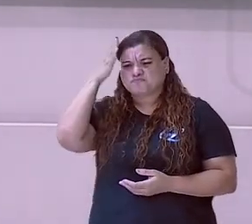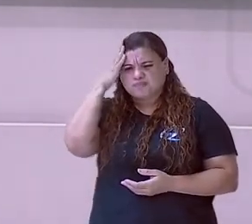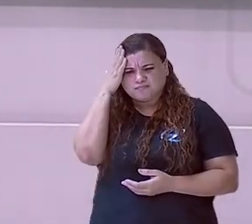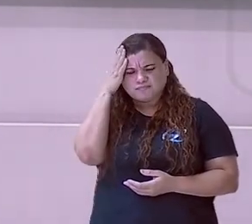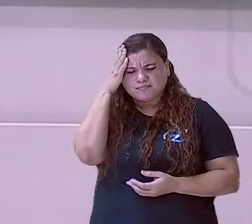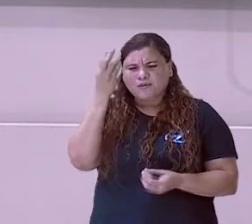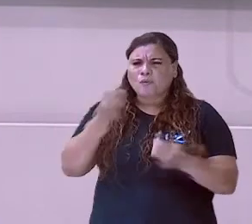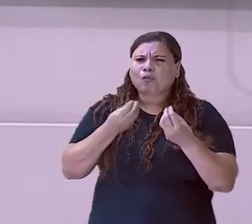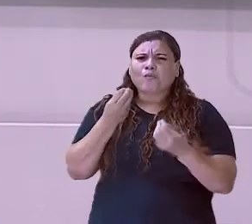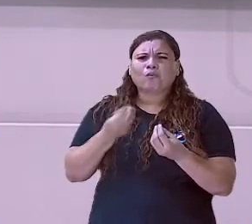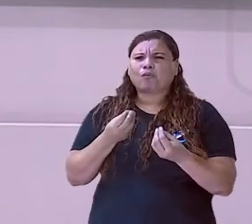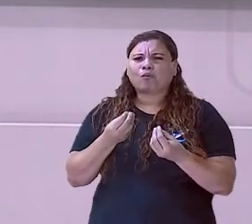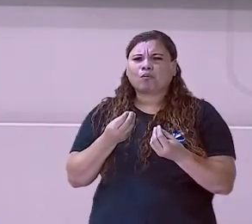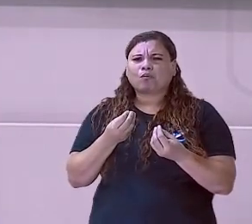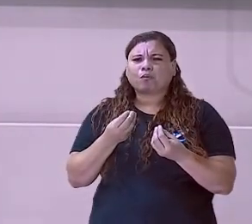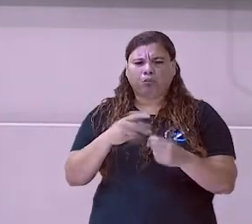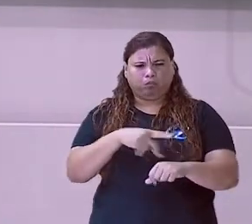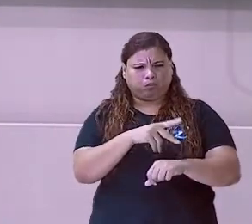país que